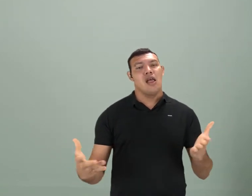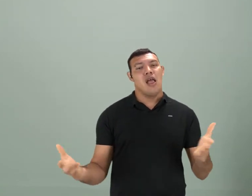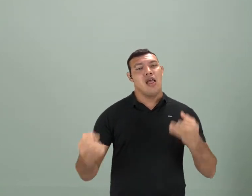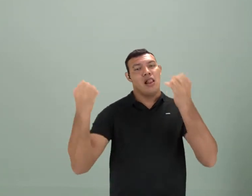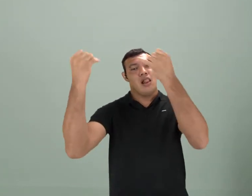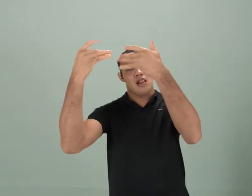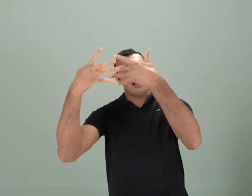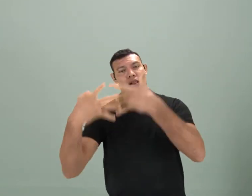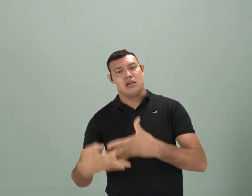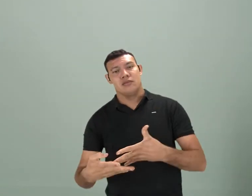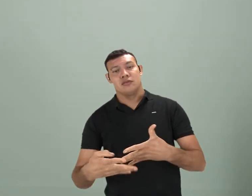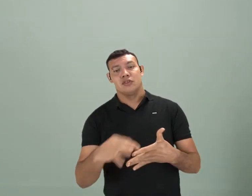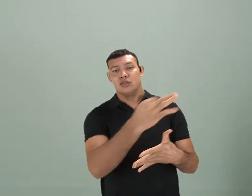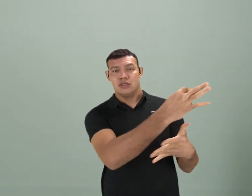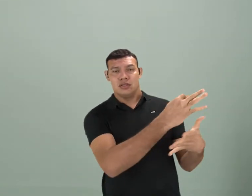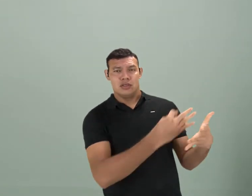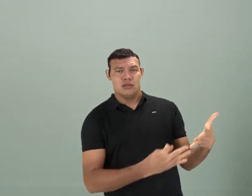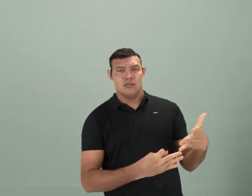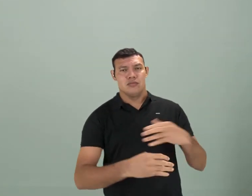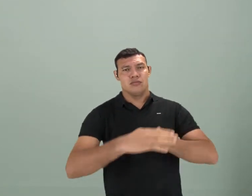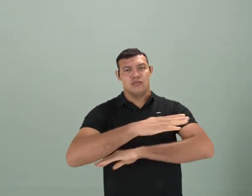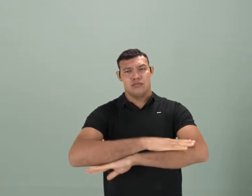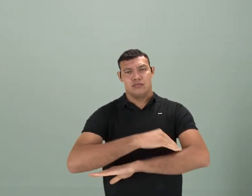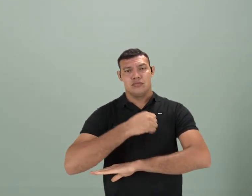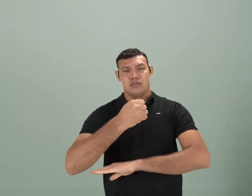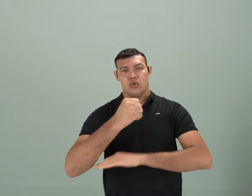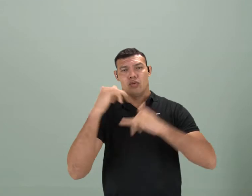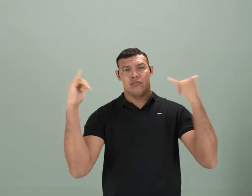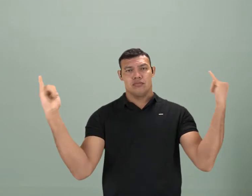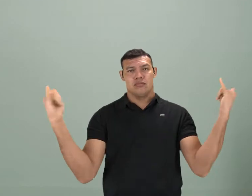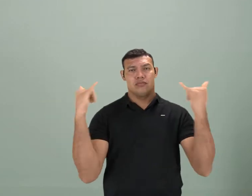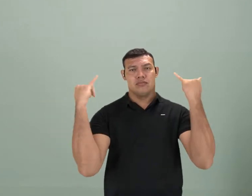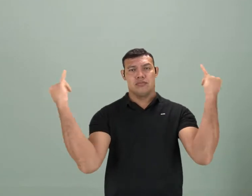gênero texto jornalístico notícia.